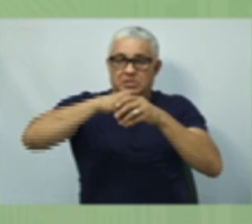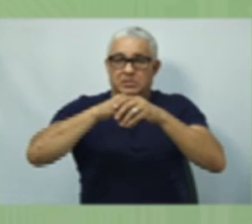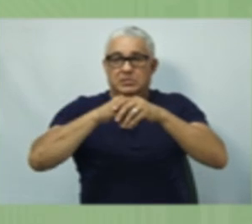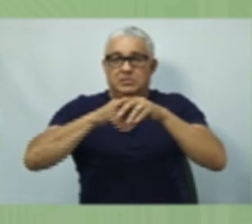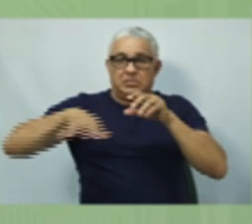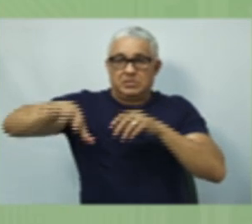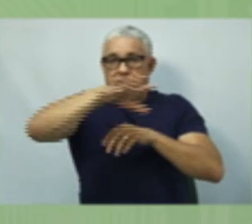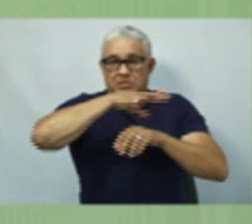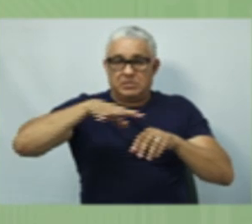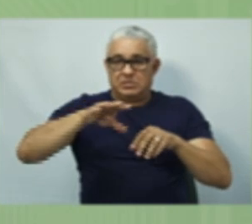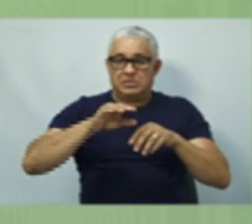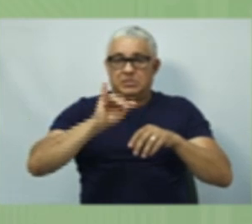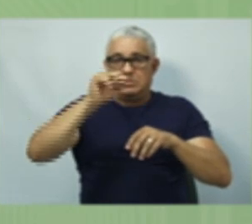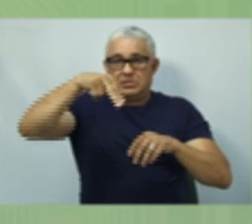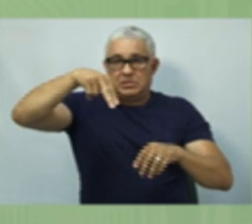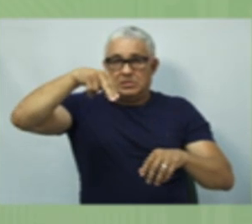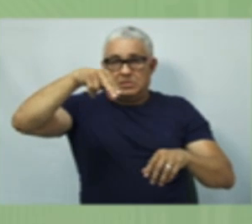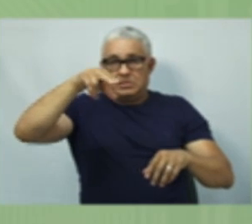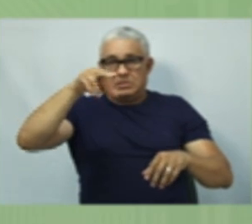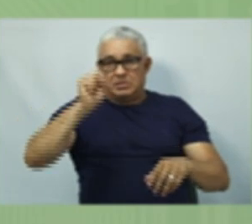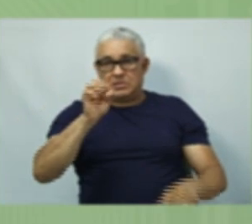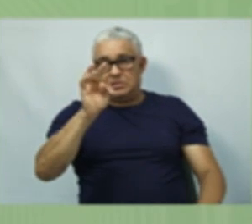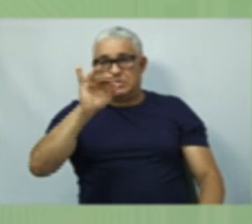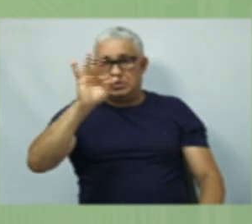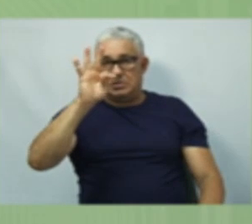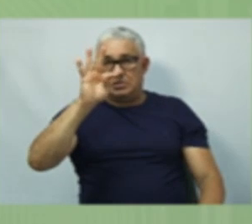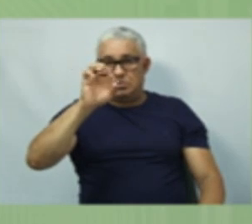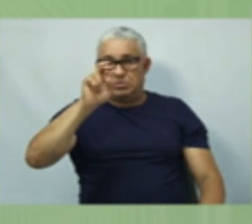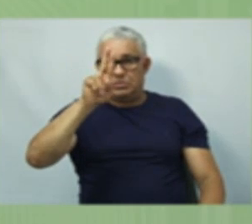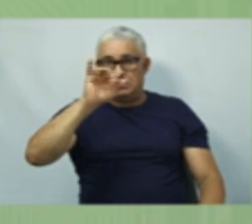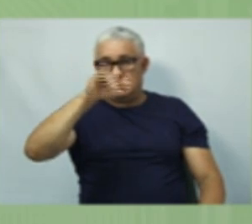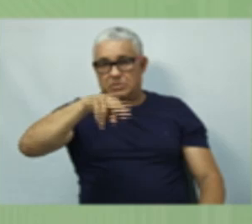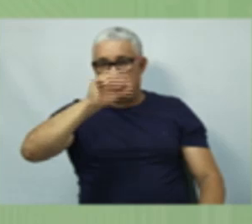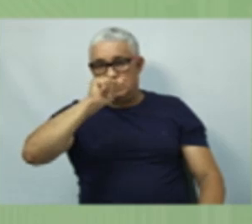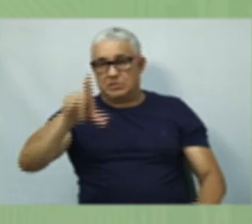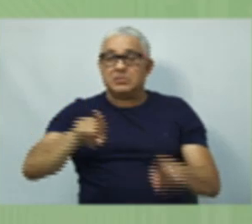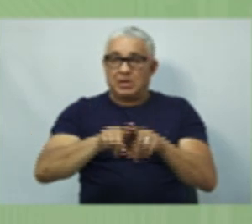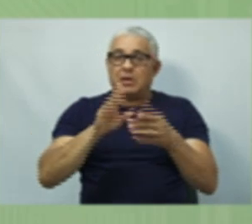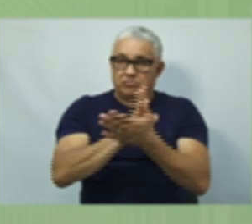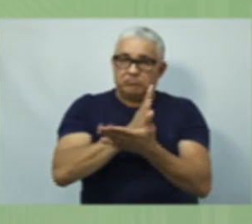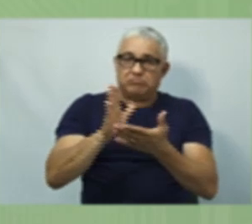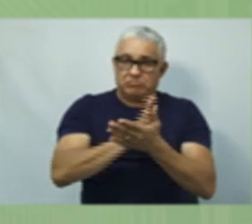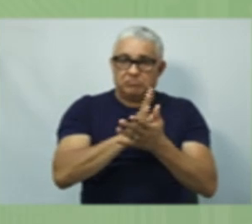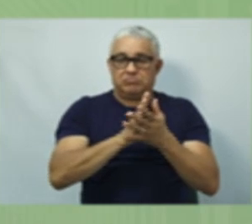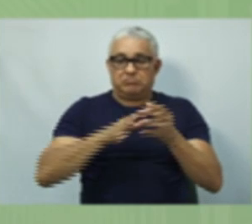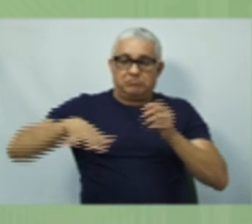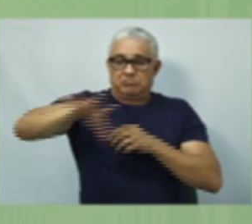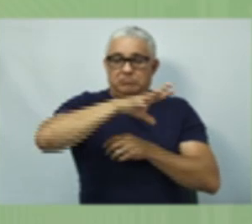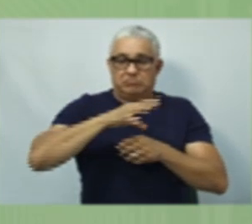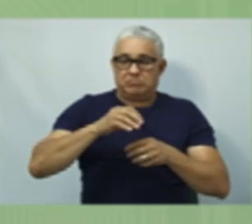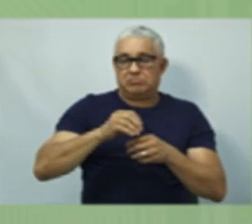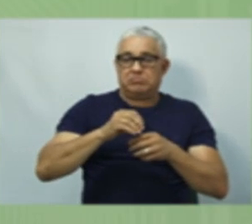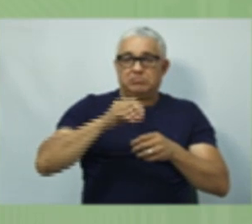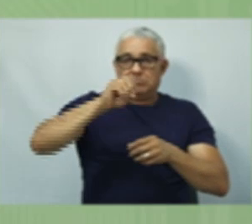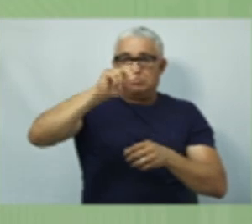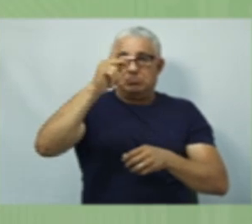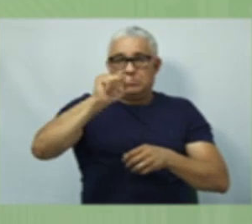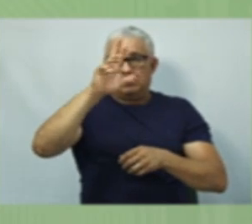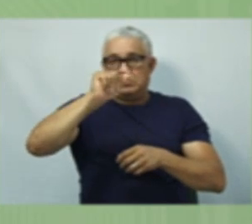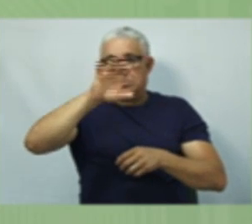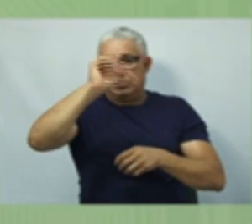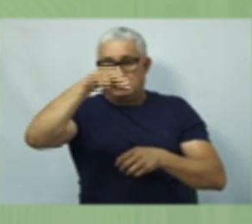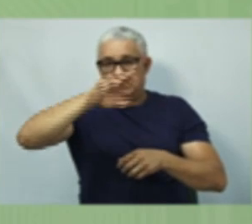ambiente institucional. Tem uma parte lá no ambiente intermediário e uma pequena parte no ambiente operacional. Já as